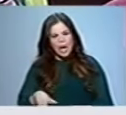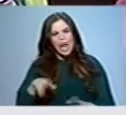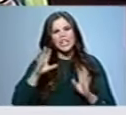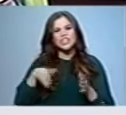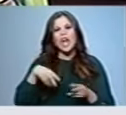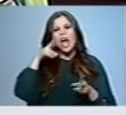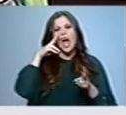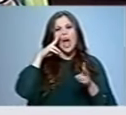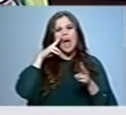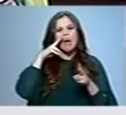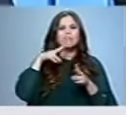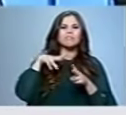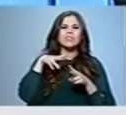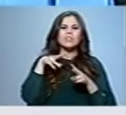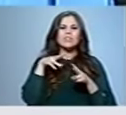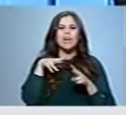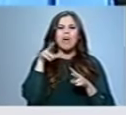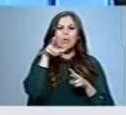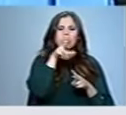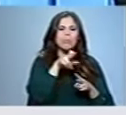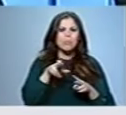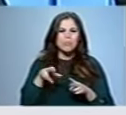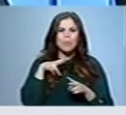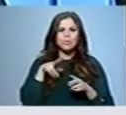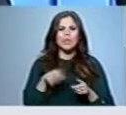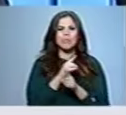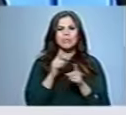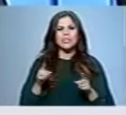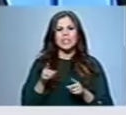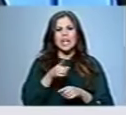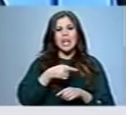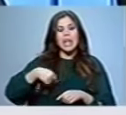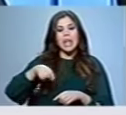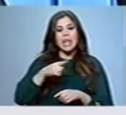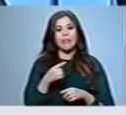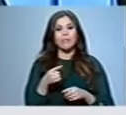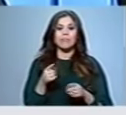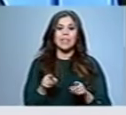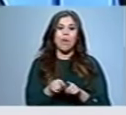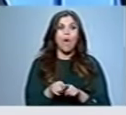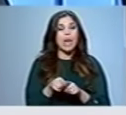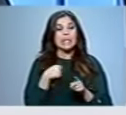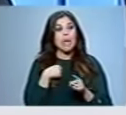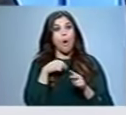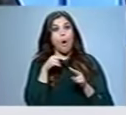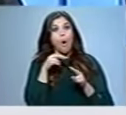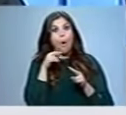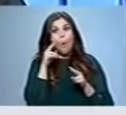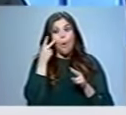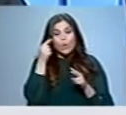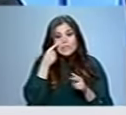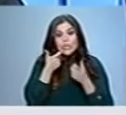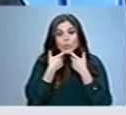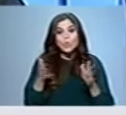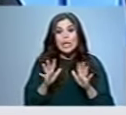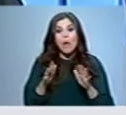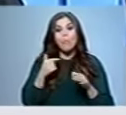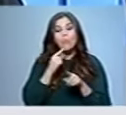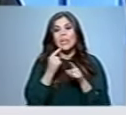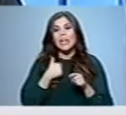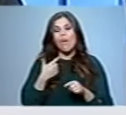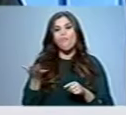vasculhar Portugal de norte a sul? Também somos tão diferentes. Vasculhar também é um termo, eu não iria tão longe, mas a verdade é que quando eu vim da Ásia,